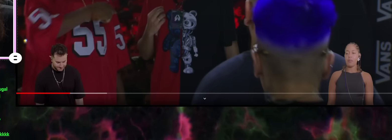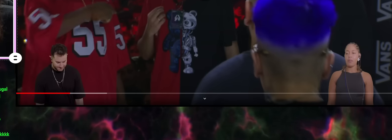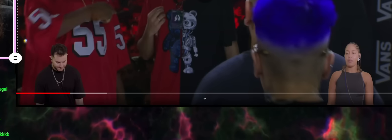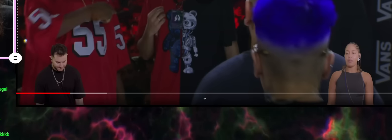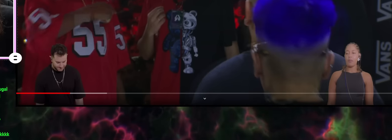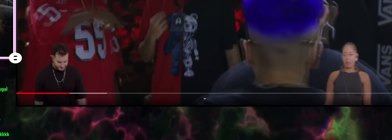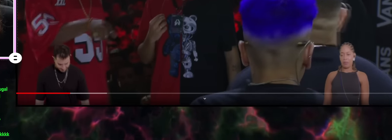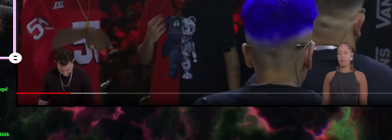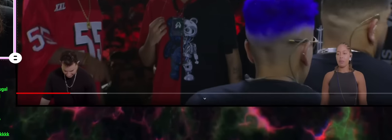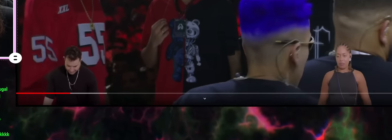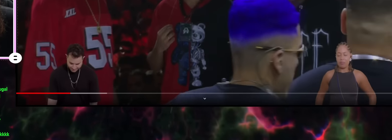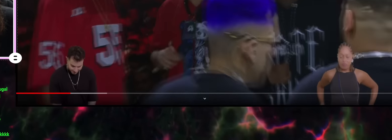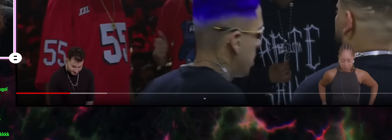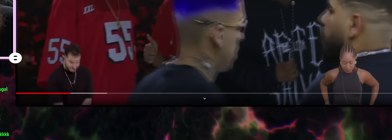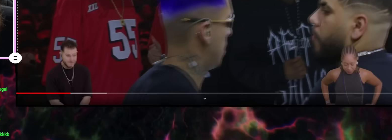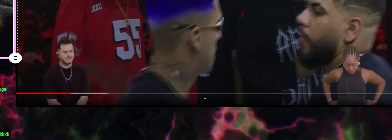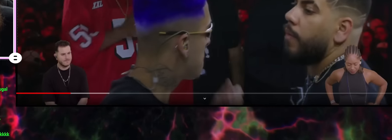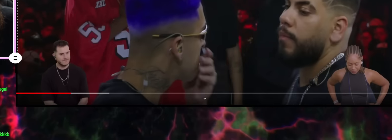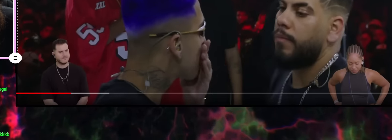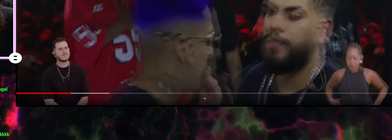Relaxem.